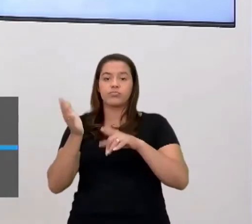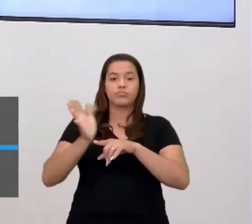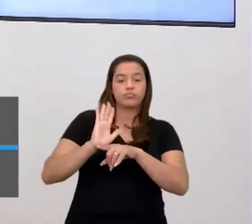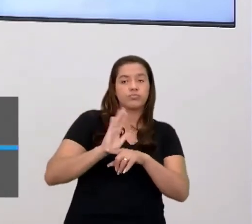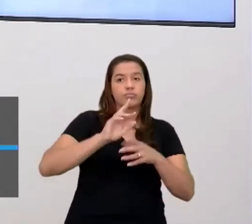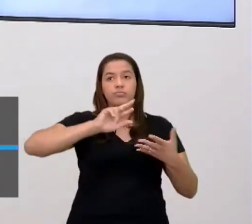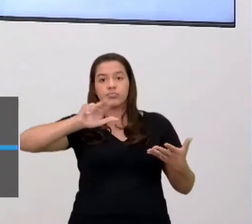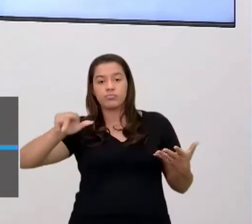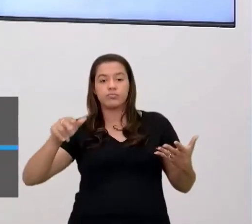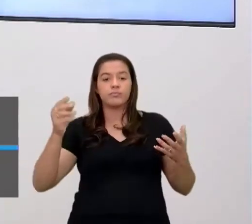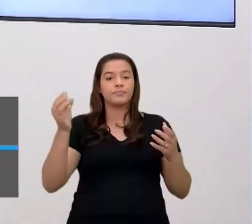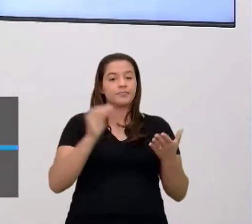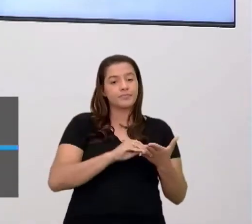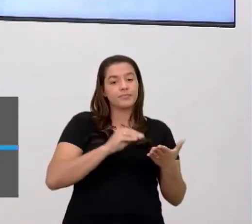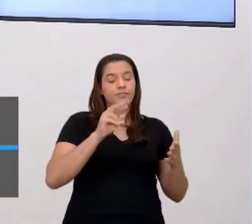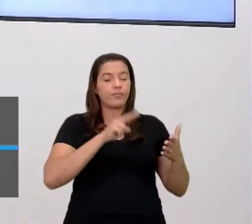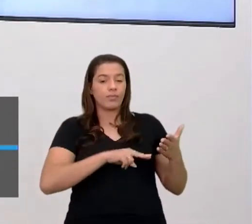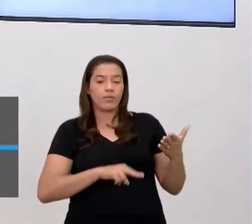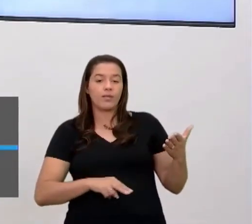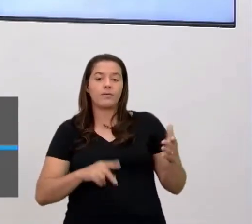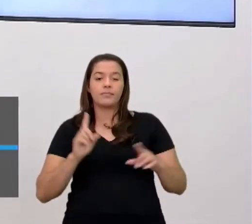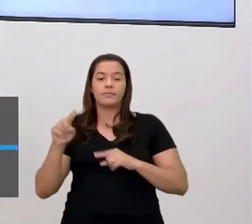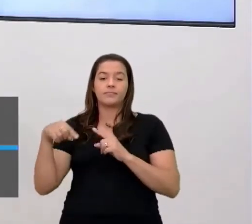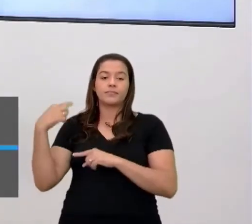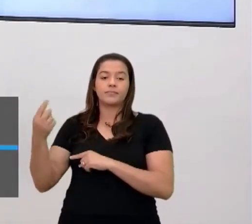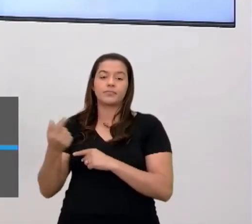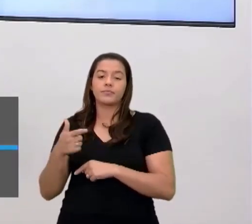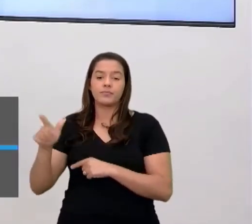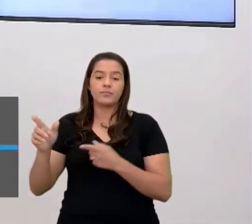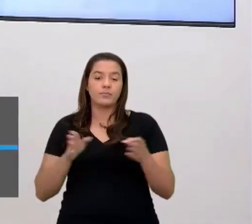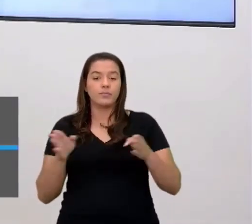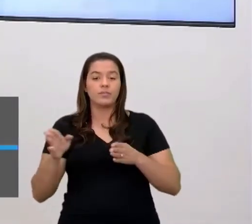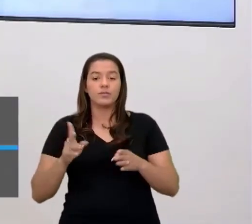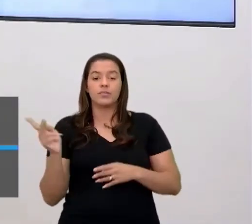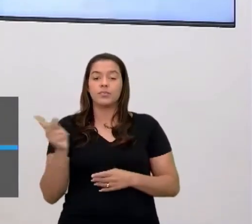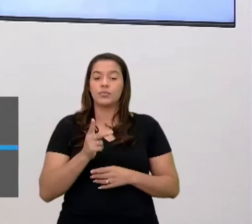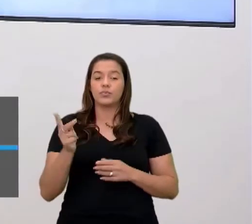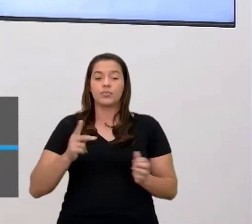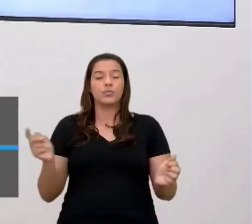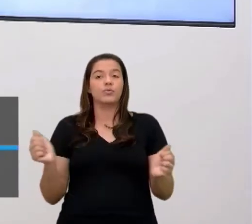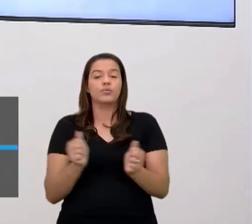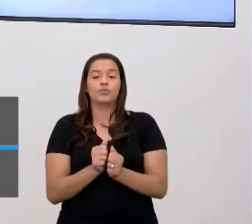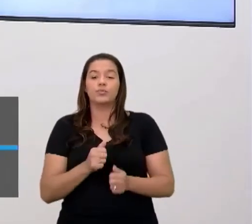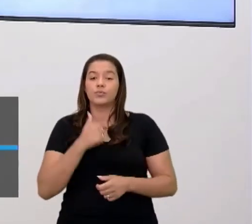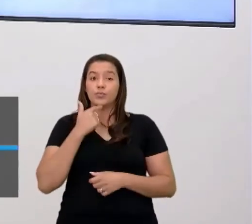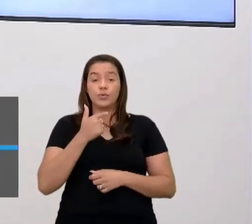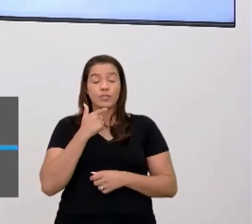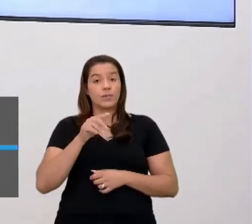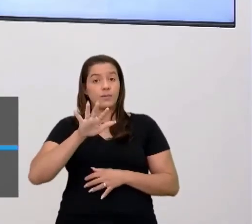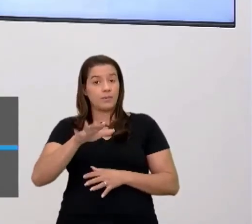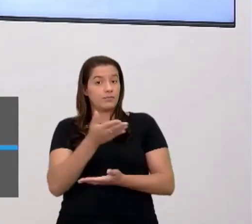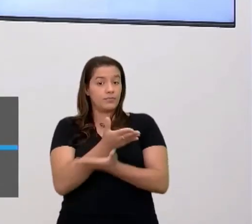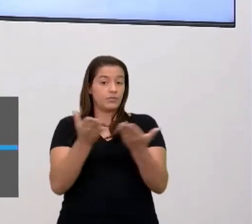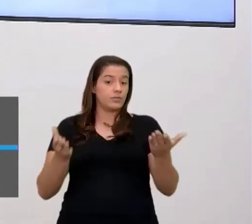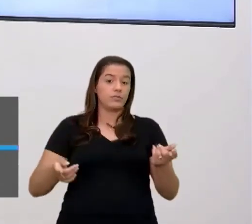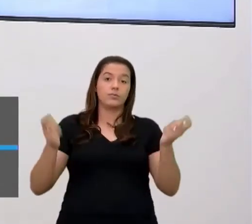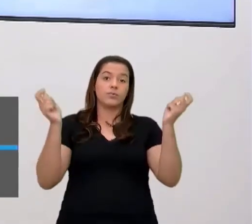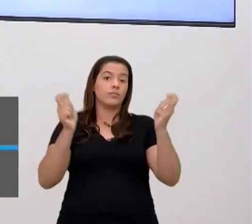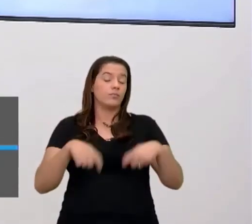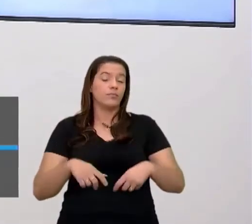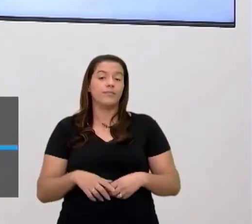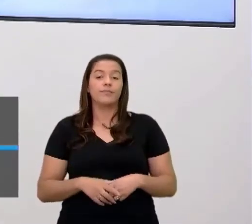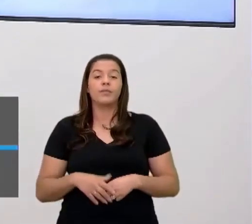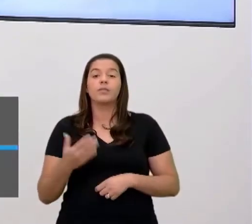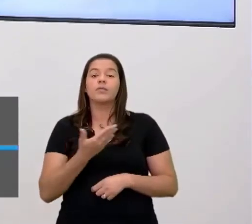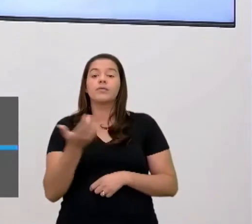tenho que primeiro ler e depois assistir o filme no outro momento. Eu não consigo fazer as duas coisas ao mesmo tempo. Mas talvez você consiga. Então,